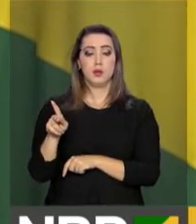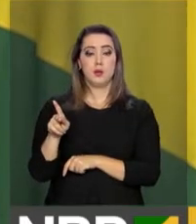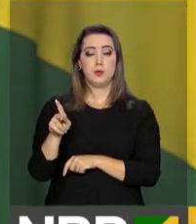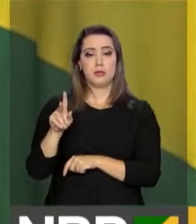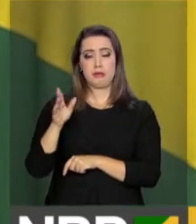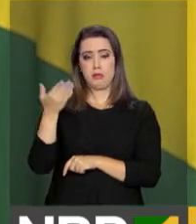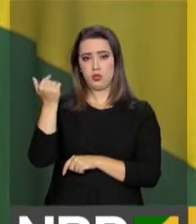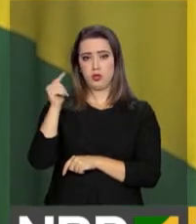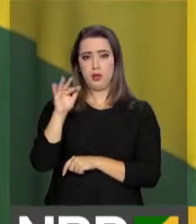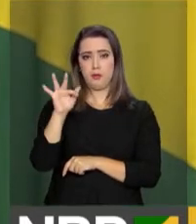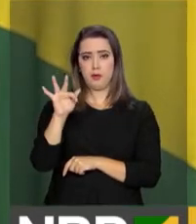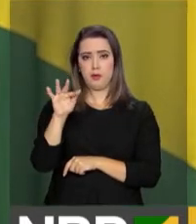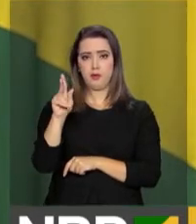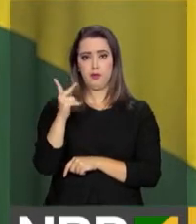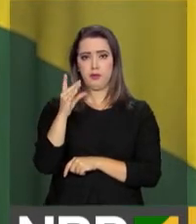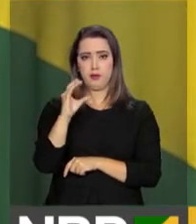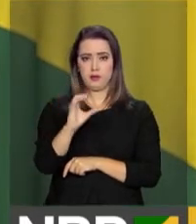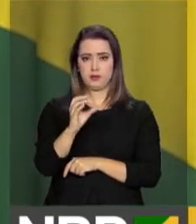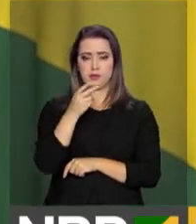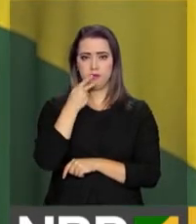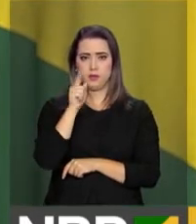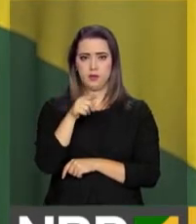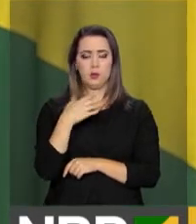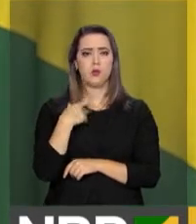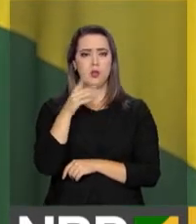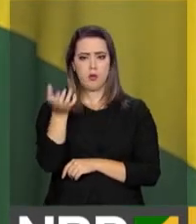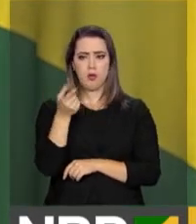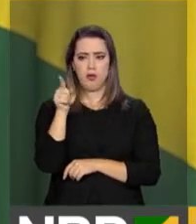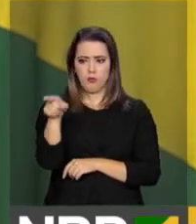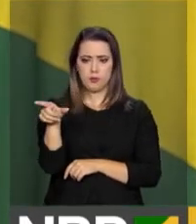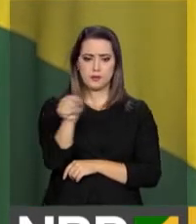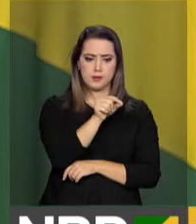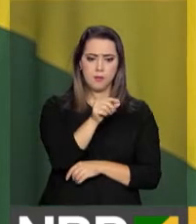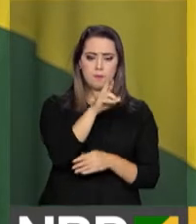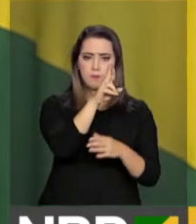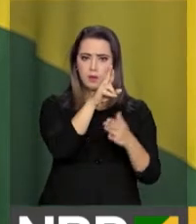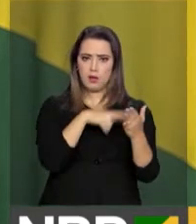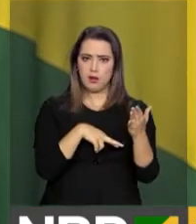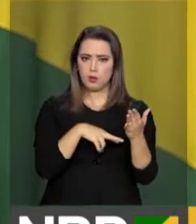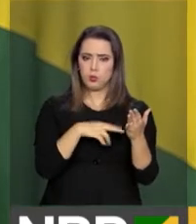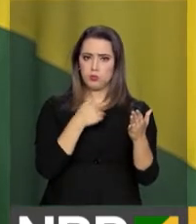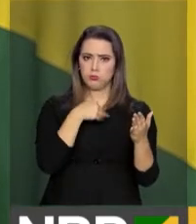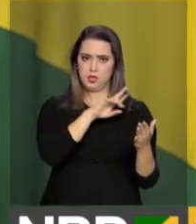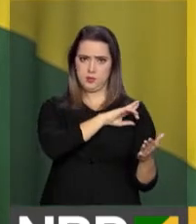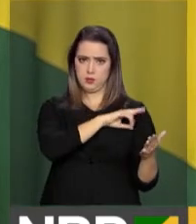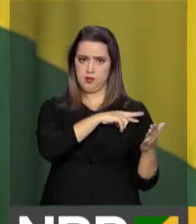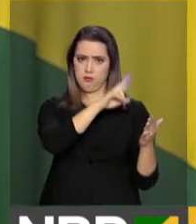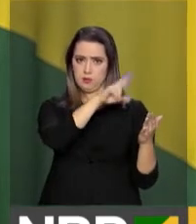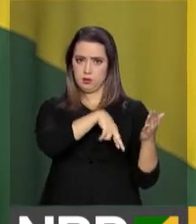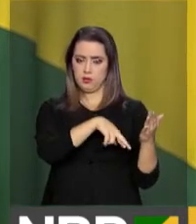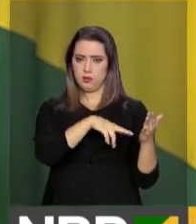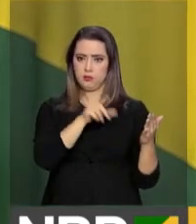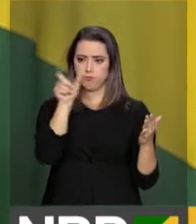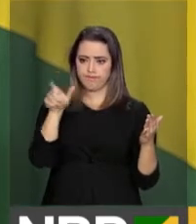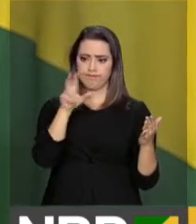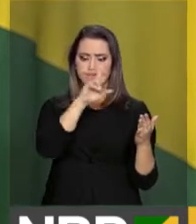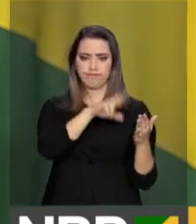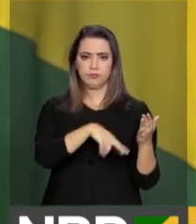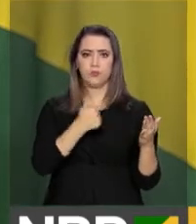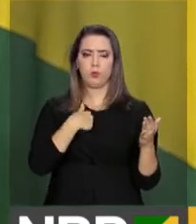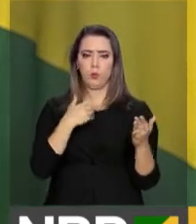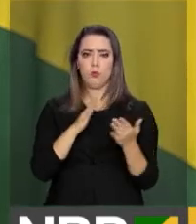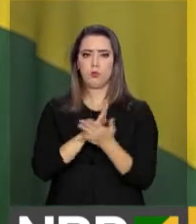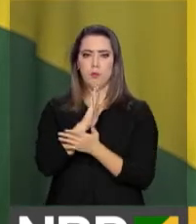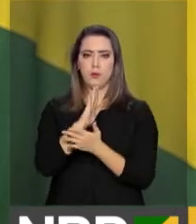e me disse olha quero que você seja relator era líder do pmdb eu assumir a relatoria ora a subir aprovamos